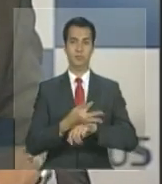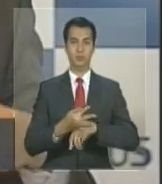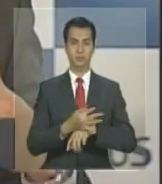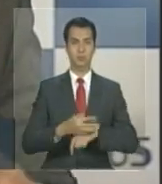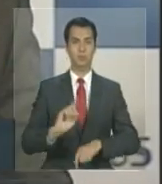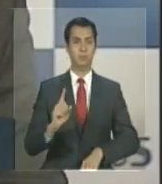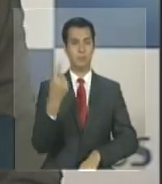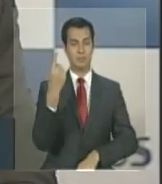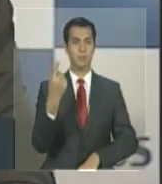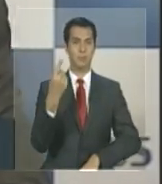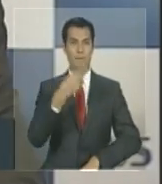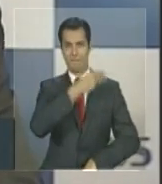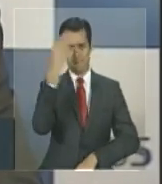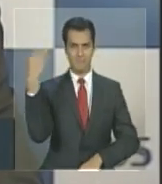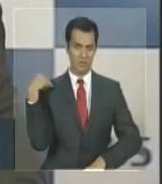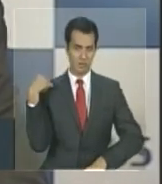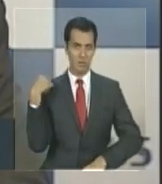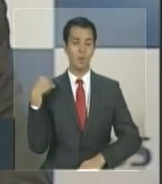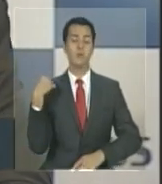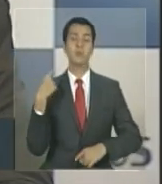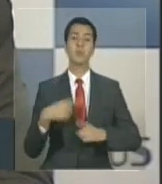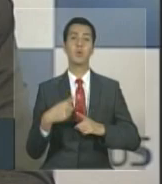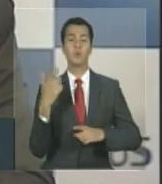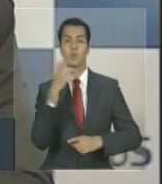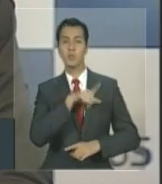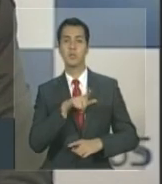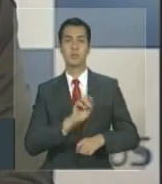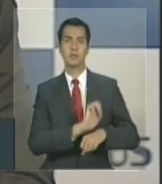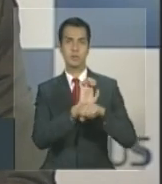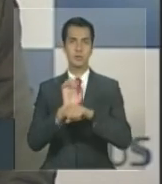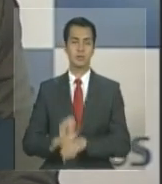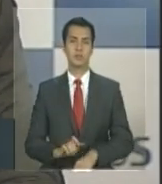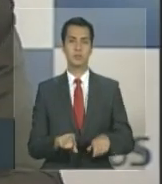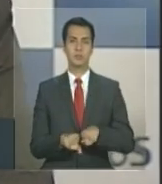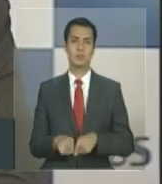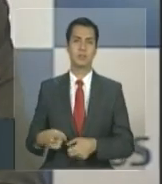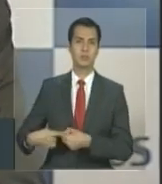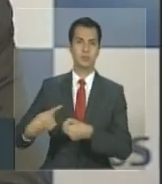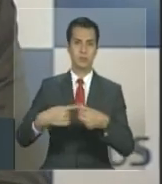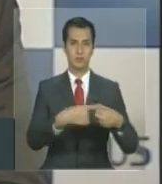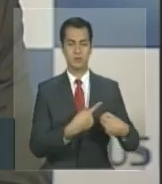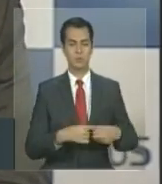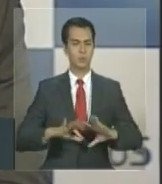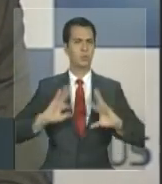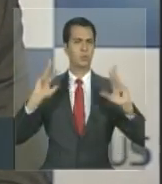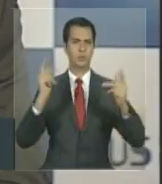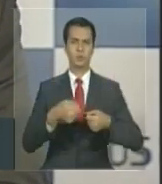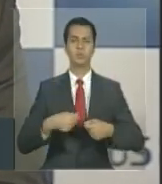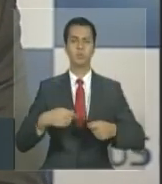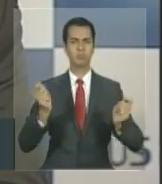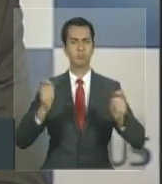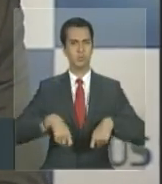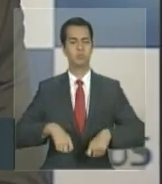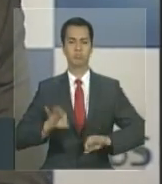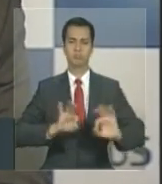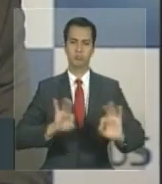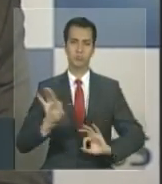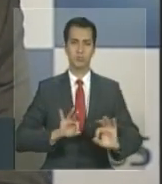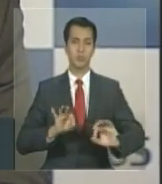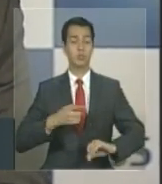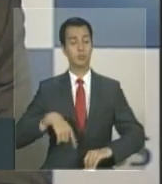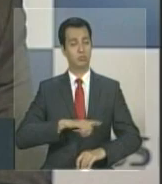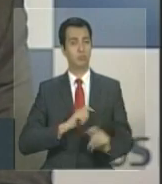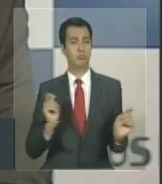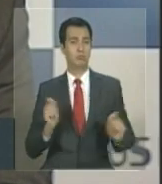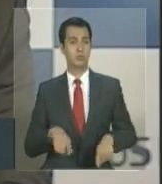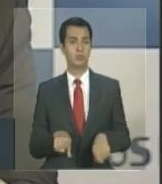consegue uma rápida mobilização dos estados e municípios e garante, mantém o prazo, que é o prazo necessário para que a gente tenha